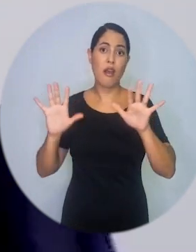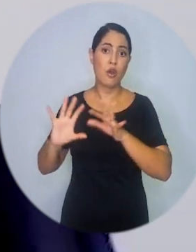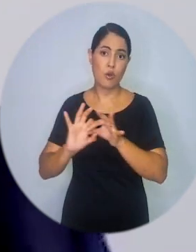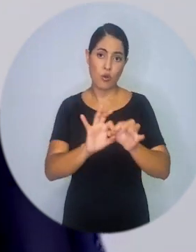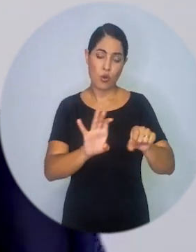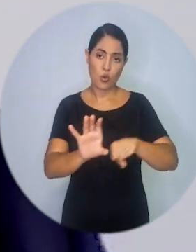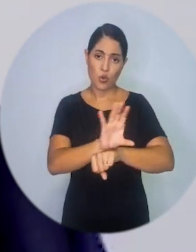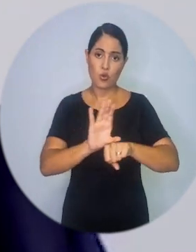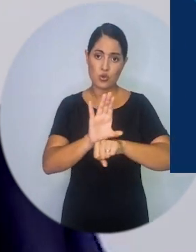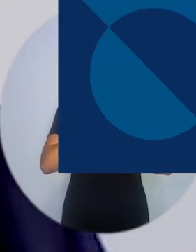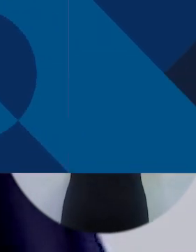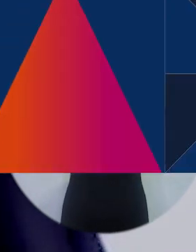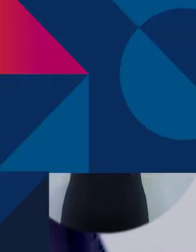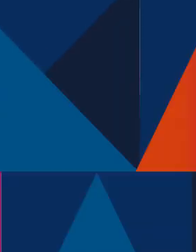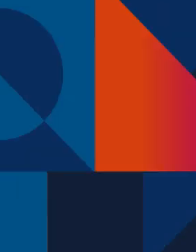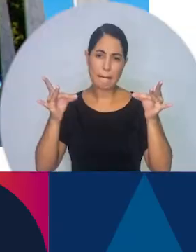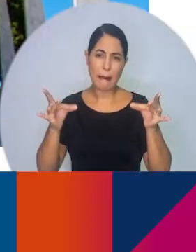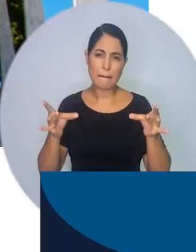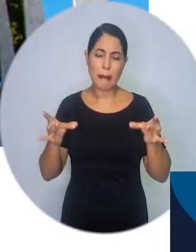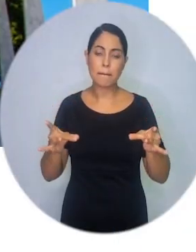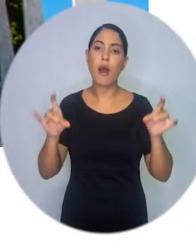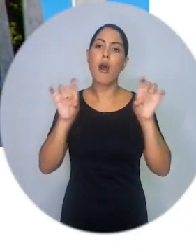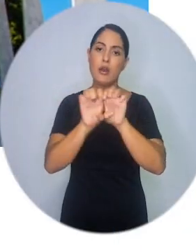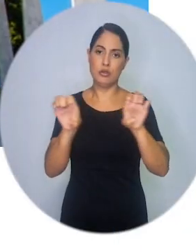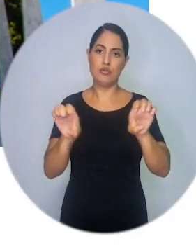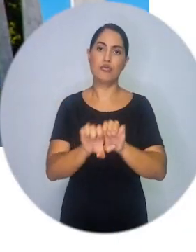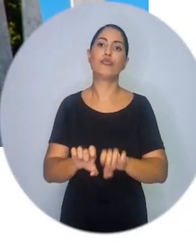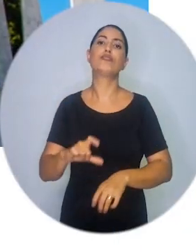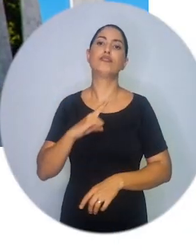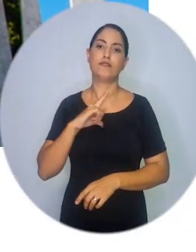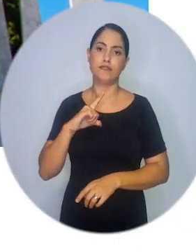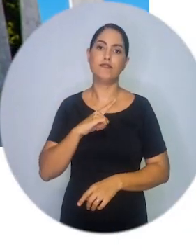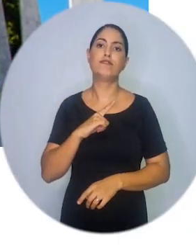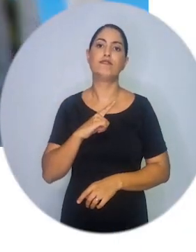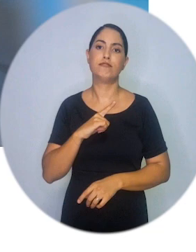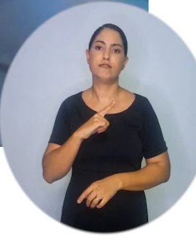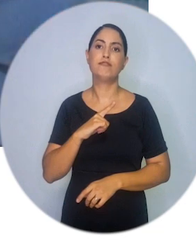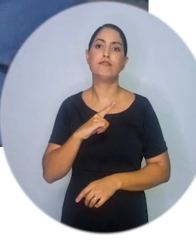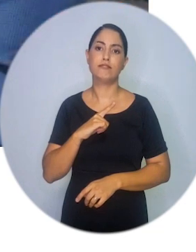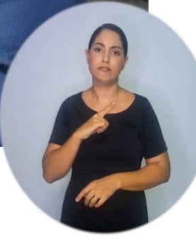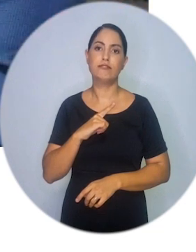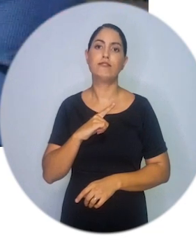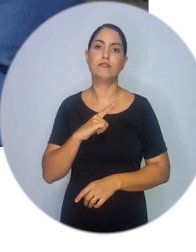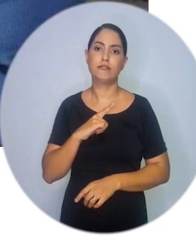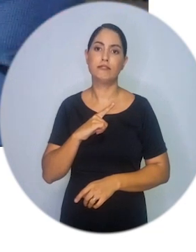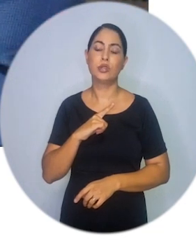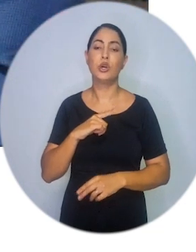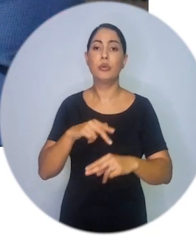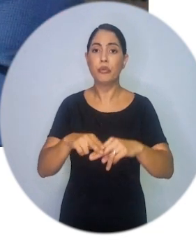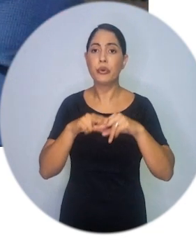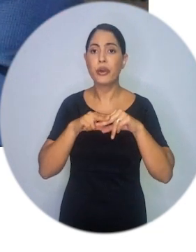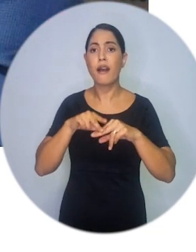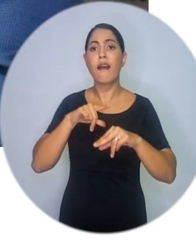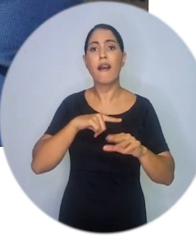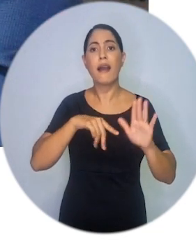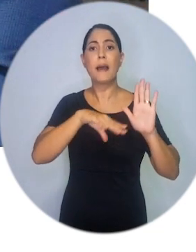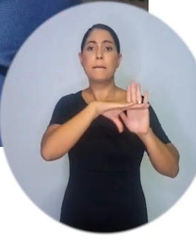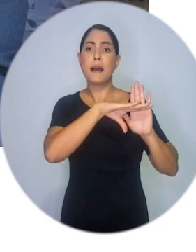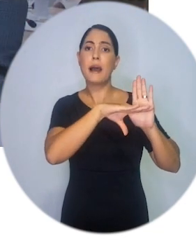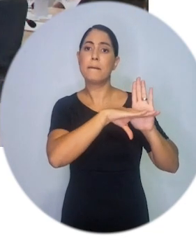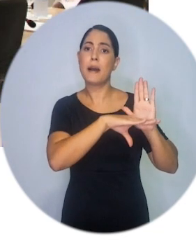A Constituição Federal ela estabelece algumas balizas no que concerne, né, a